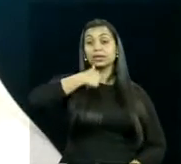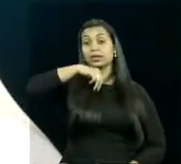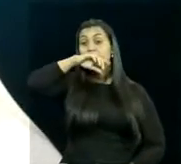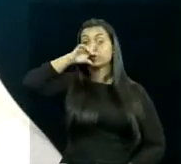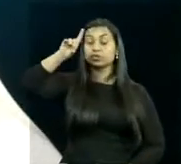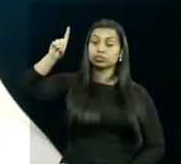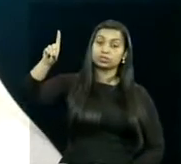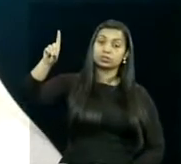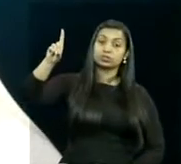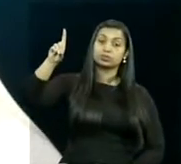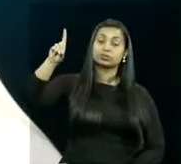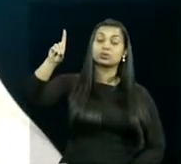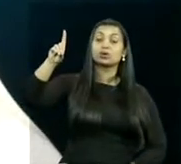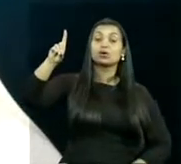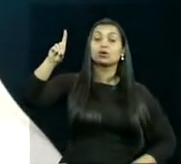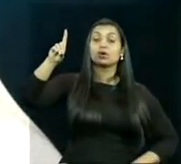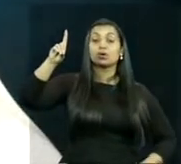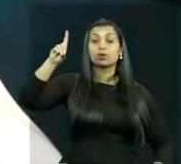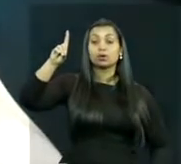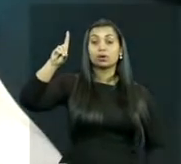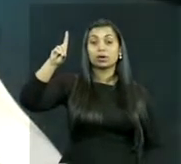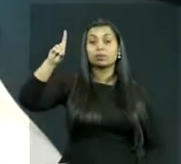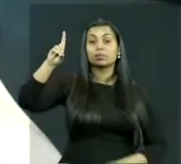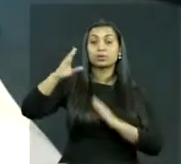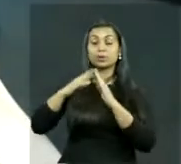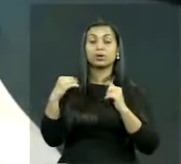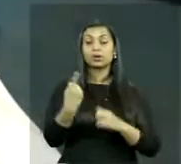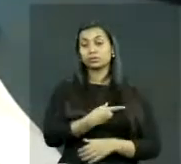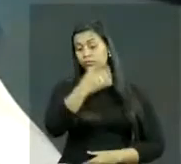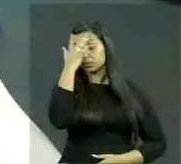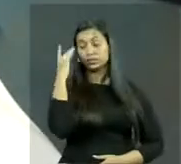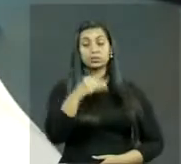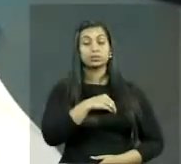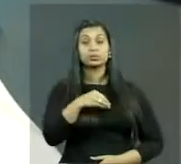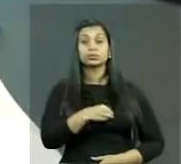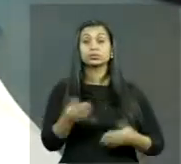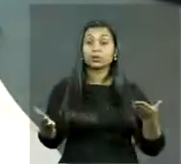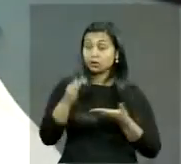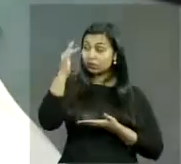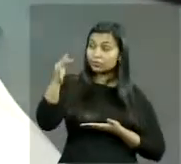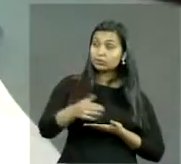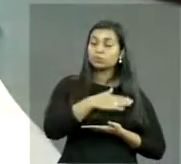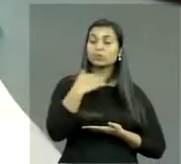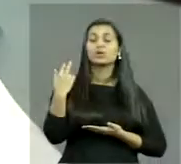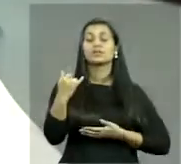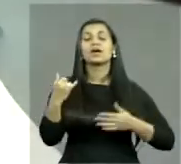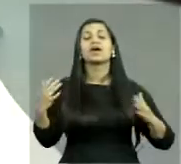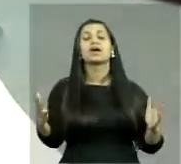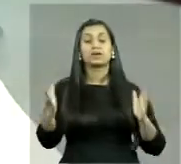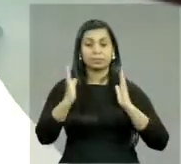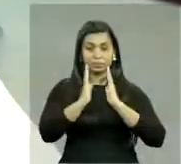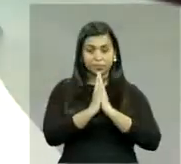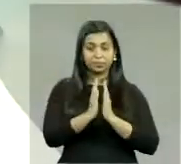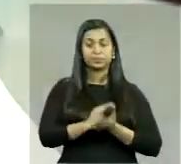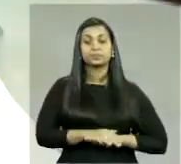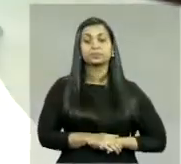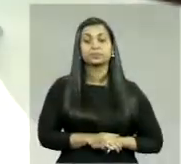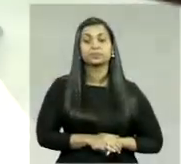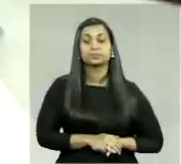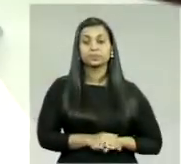Santa Maria, Mãe de Deus, rogai por nós. Pecadores, agora e na hora de